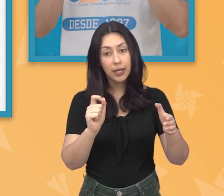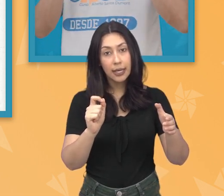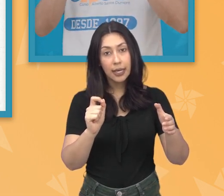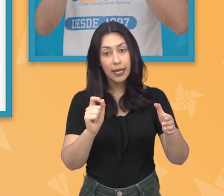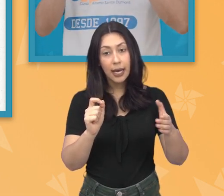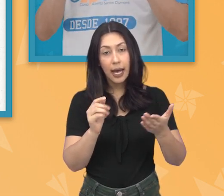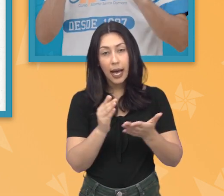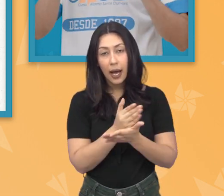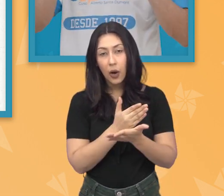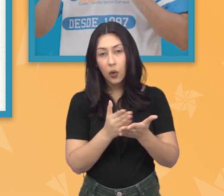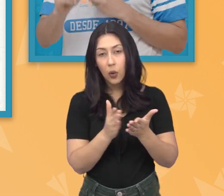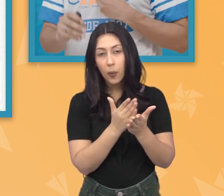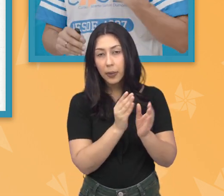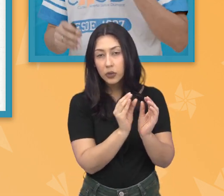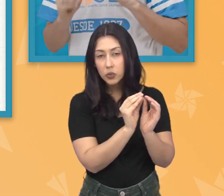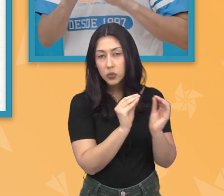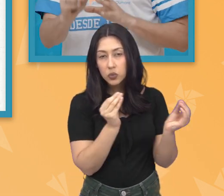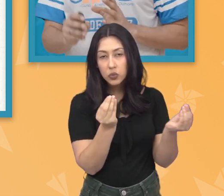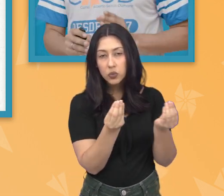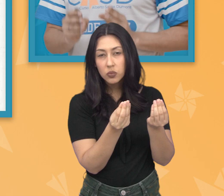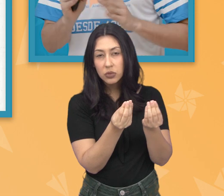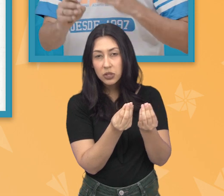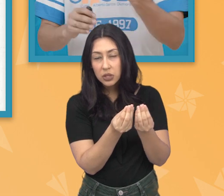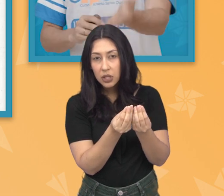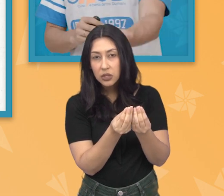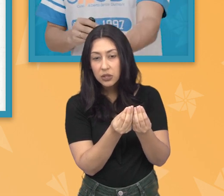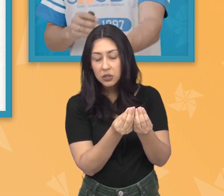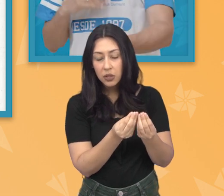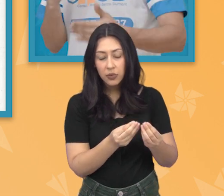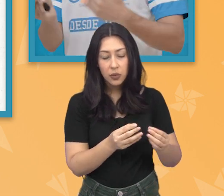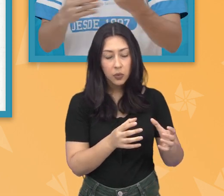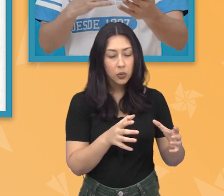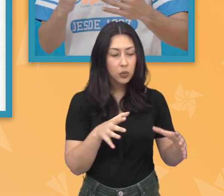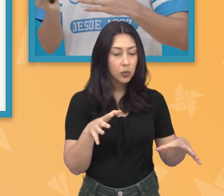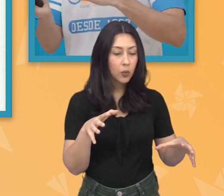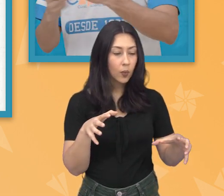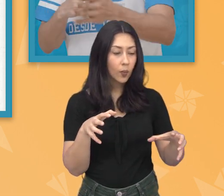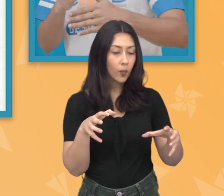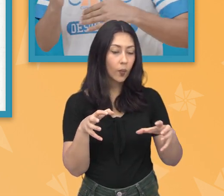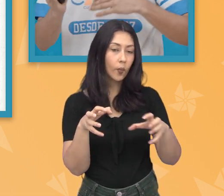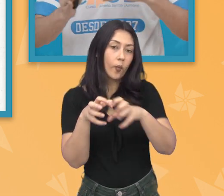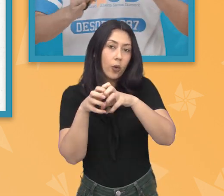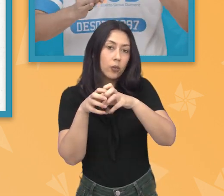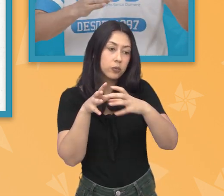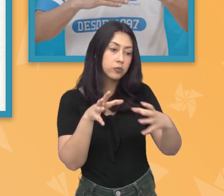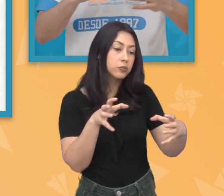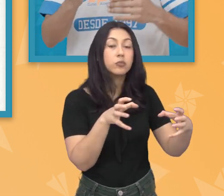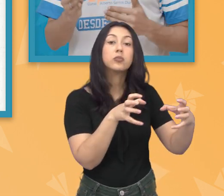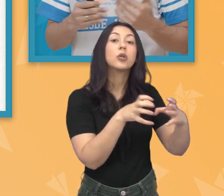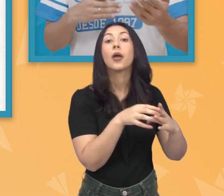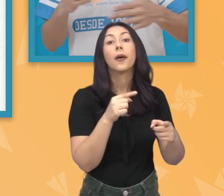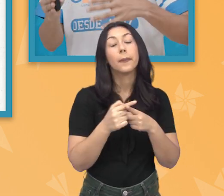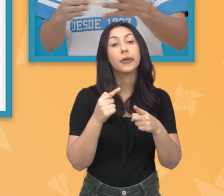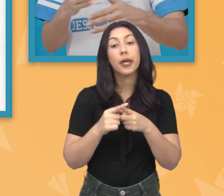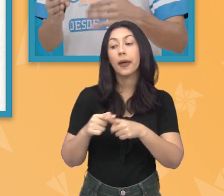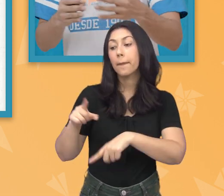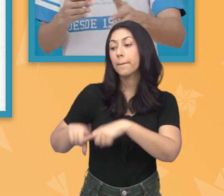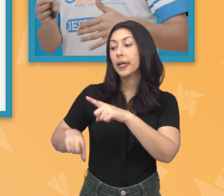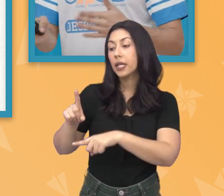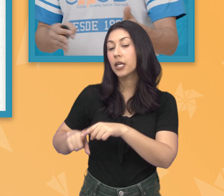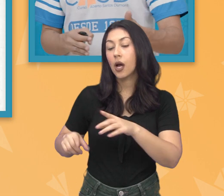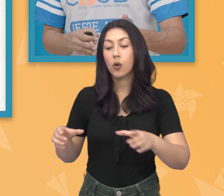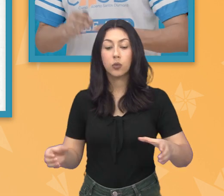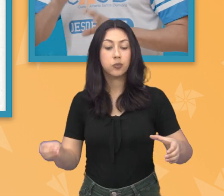nesse caso aí são algumas substâncias inseridas pela empresa ou pela instituição ali que